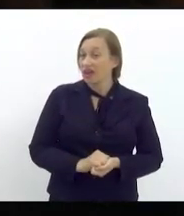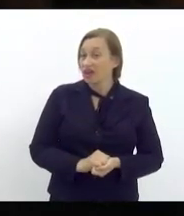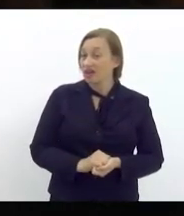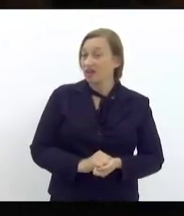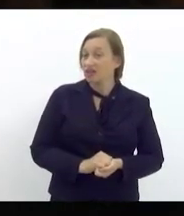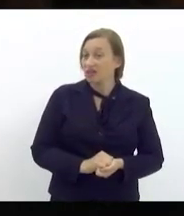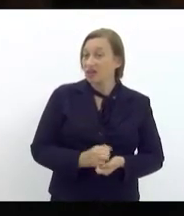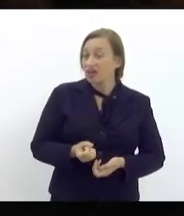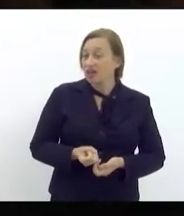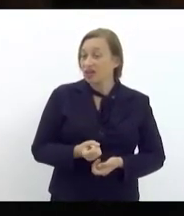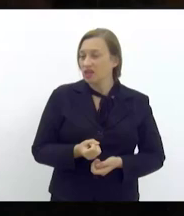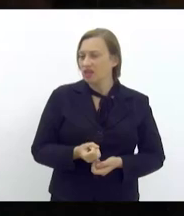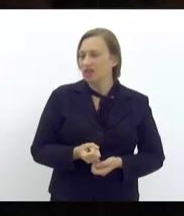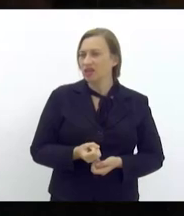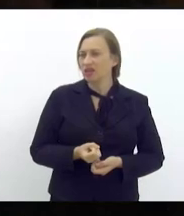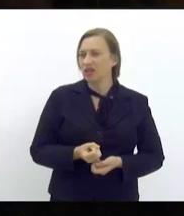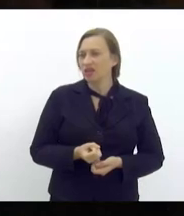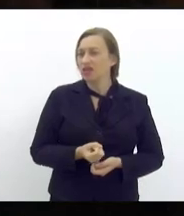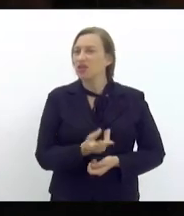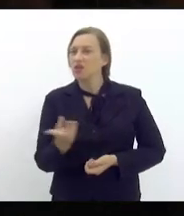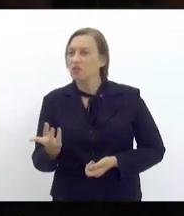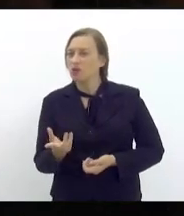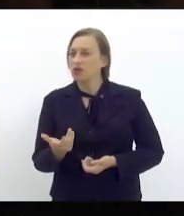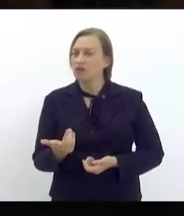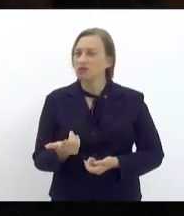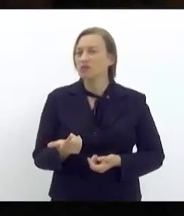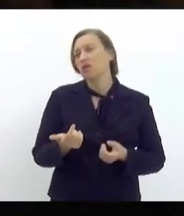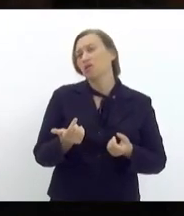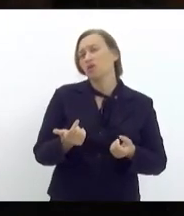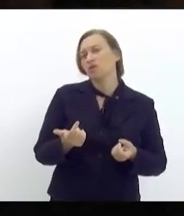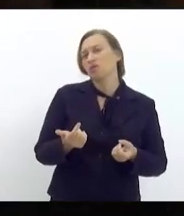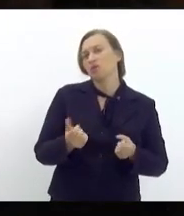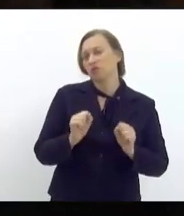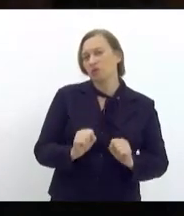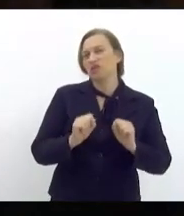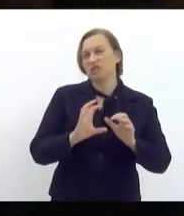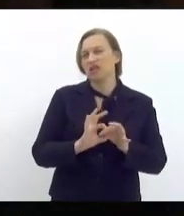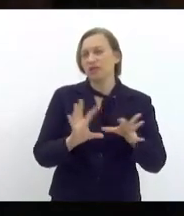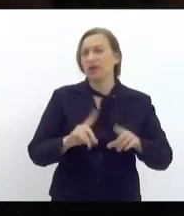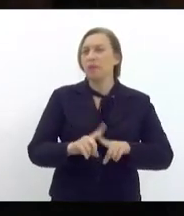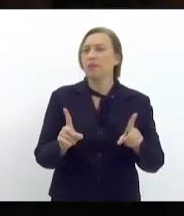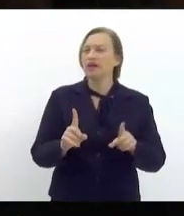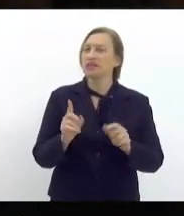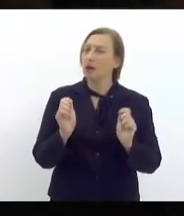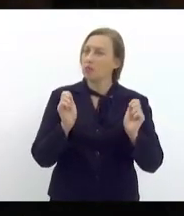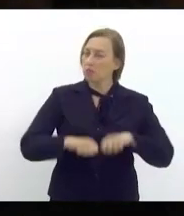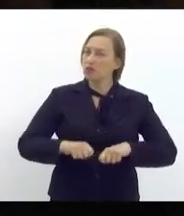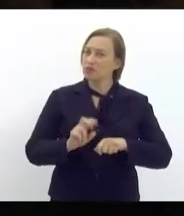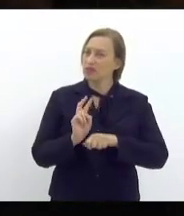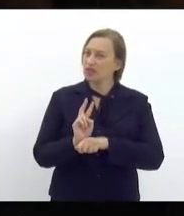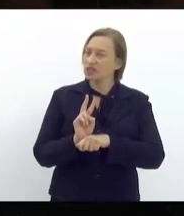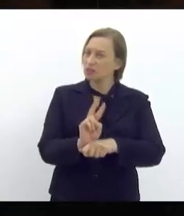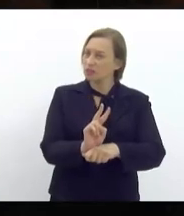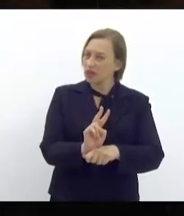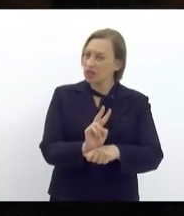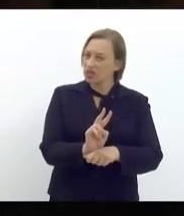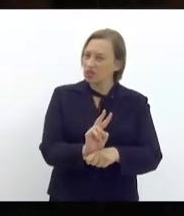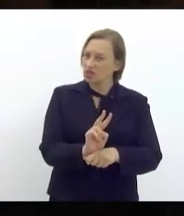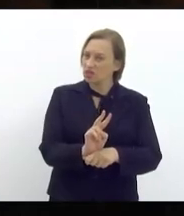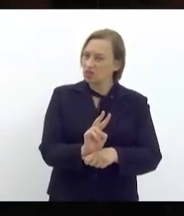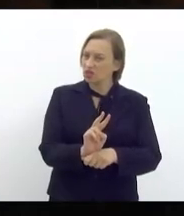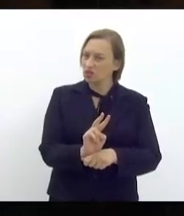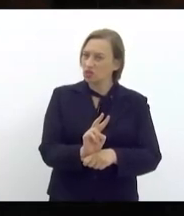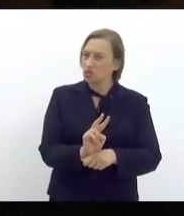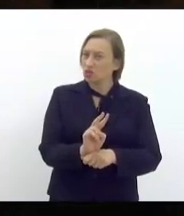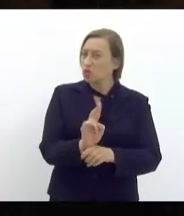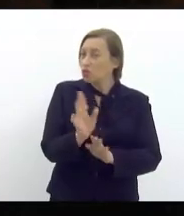não ter avaliações possa ser algo autorizativo a possibilidade de empréstimos é autorizado com um